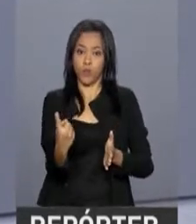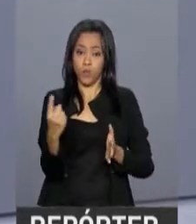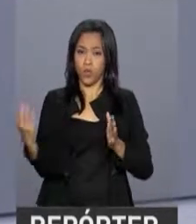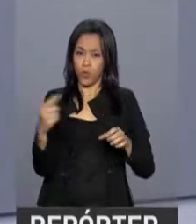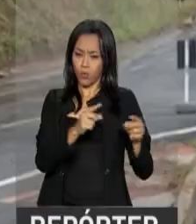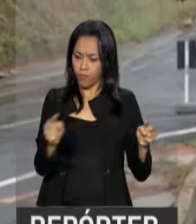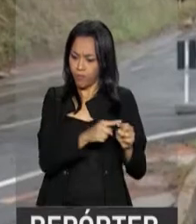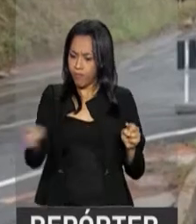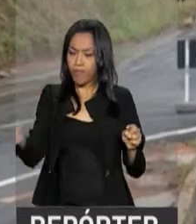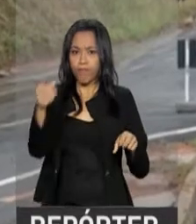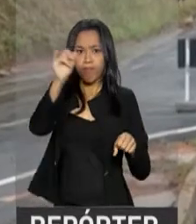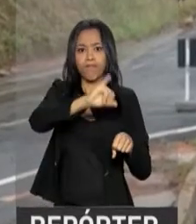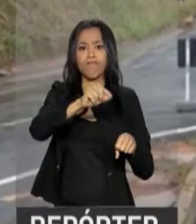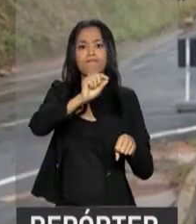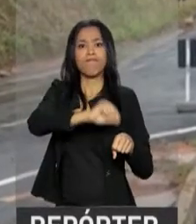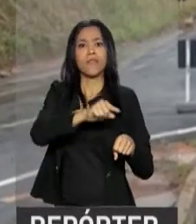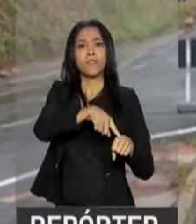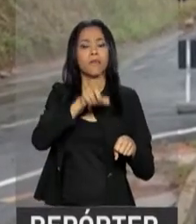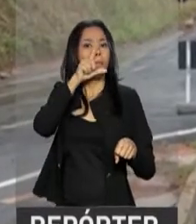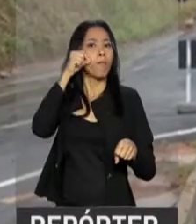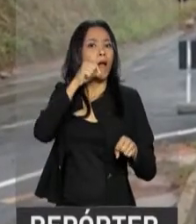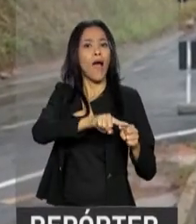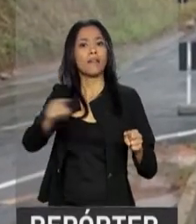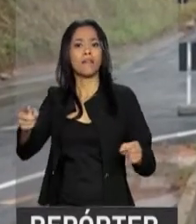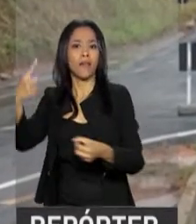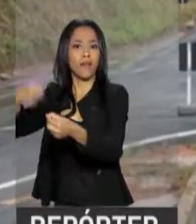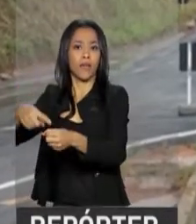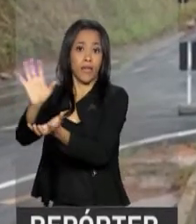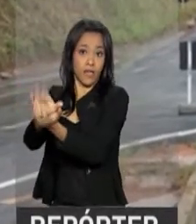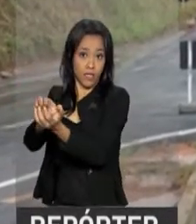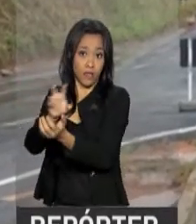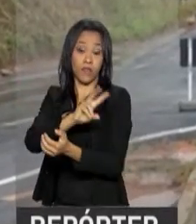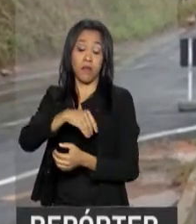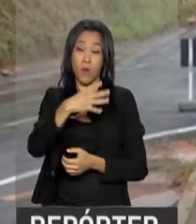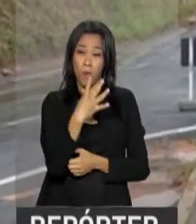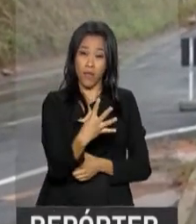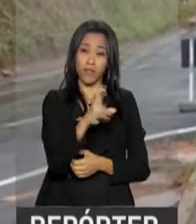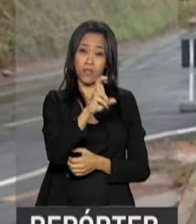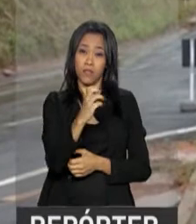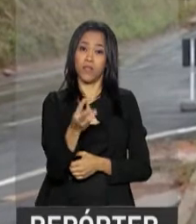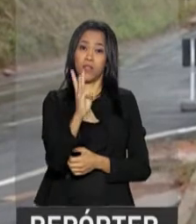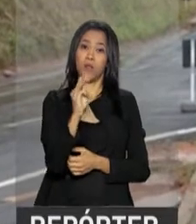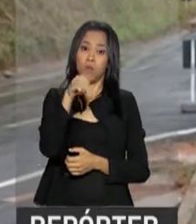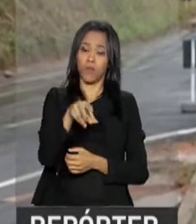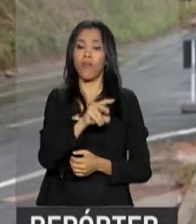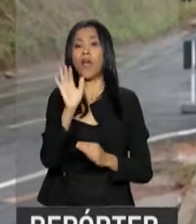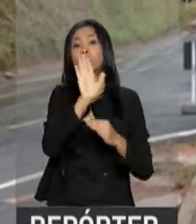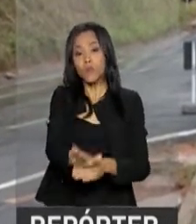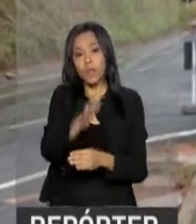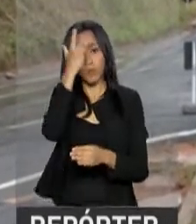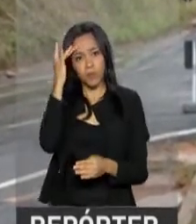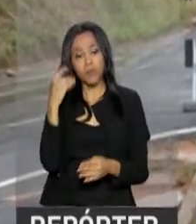são 46 quilômetros de pista nova que vão beneficiar mais de 2 milhões de pessoas em alagoas no total